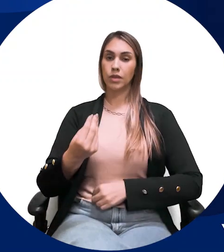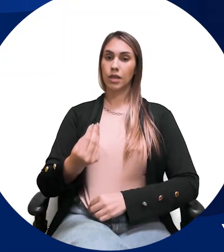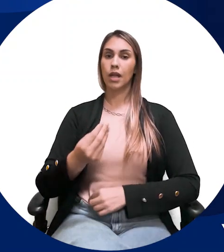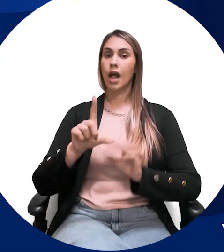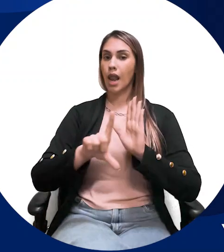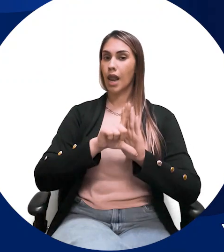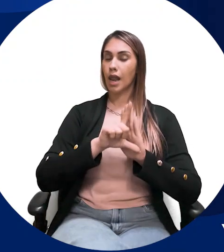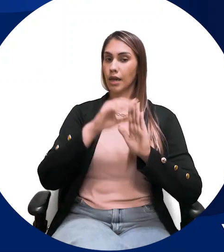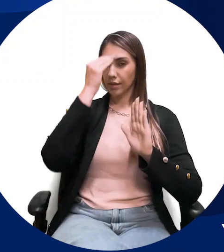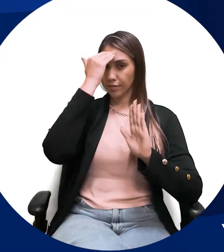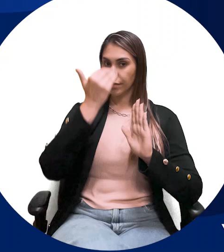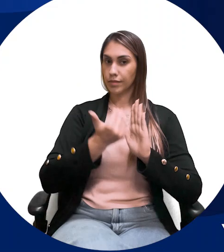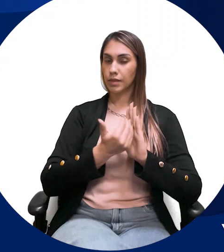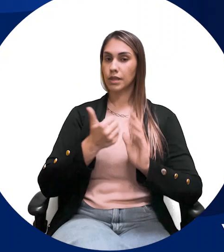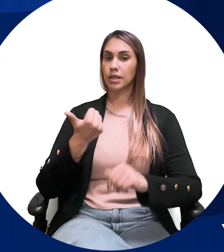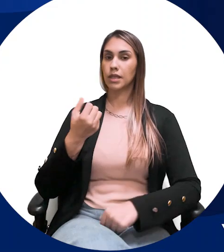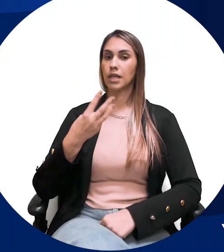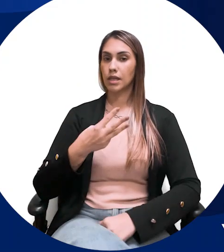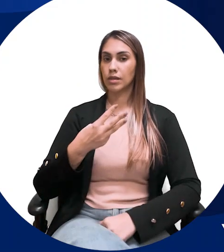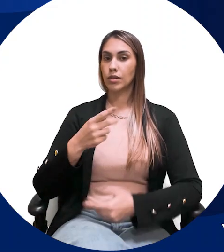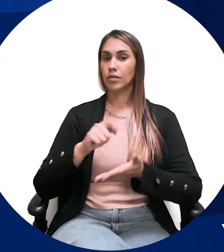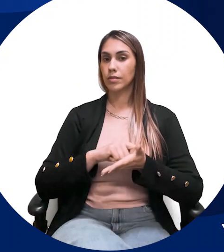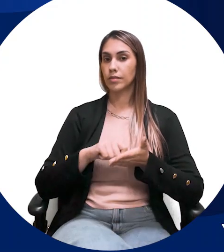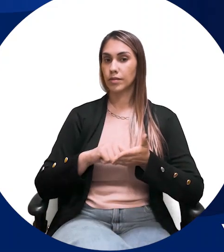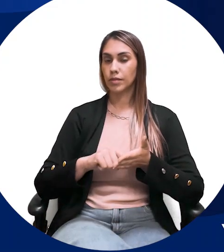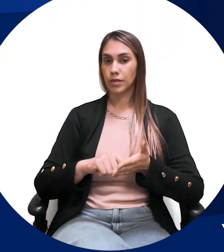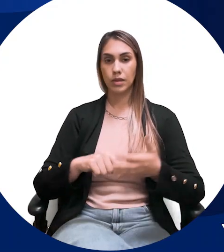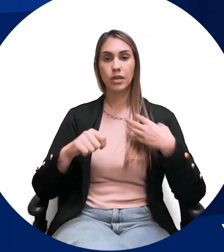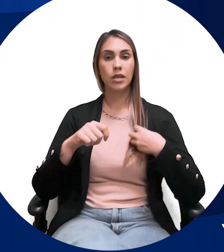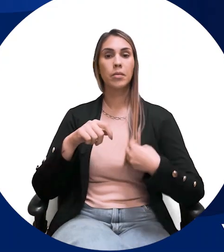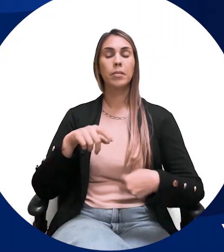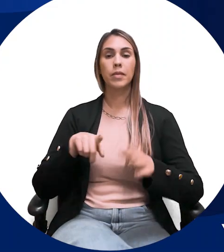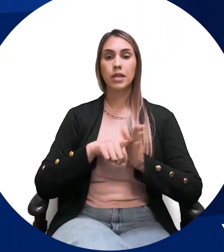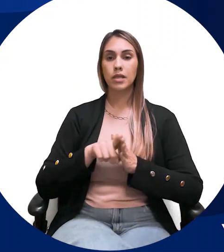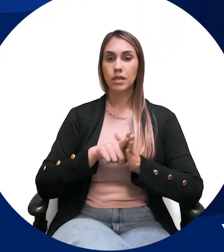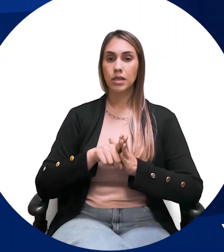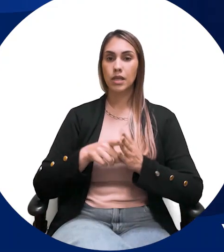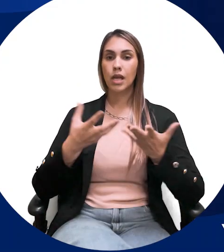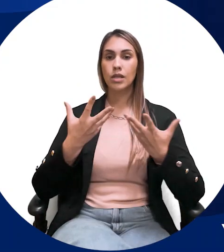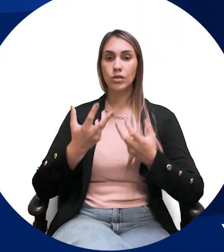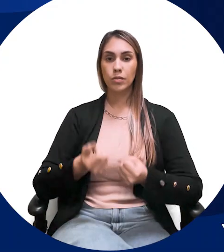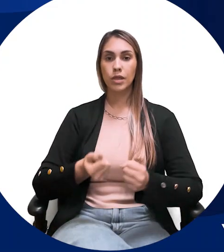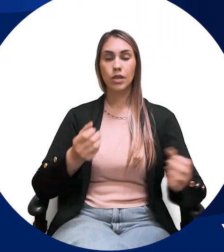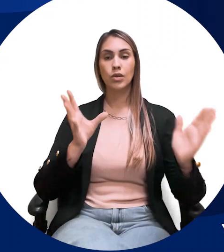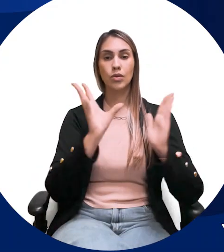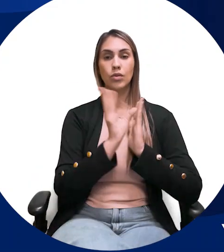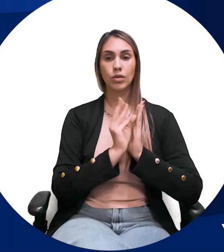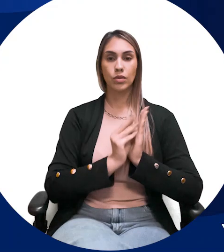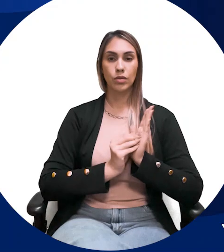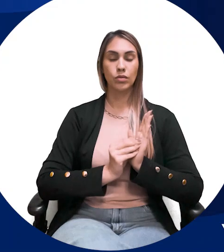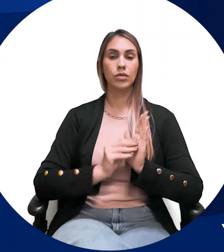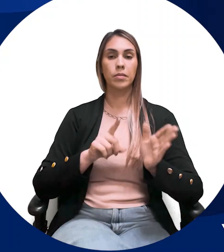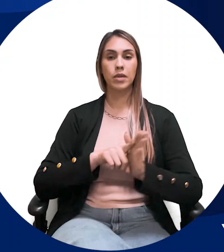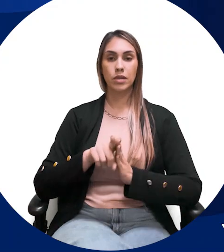submetida à legislação vigente. 13. Termo de compromisso de conformidade da pesquisa, assumindo que o conteúdo